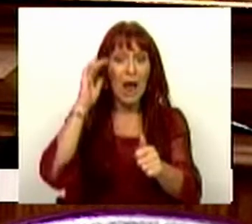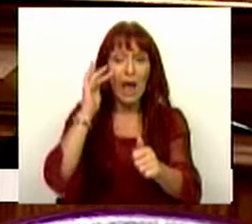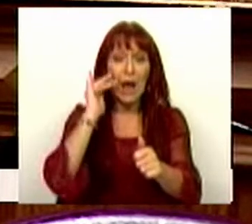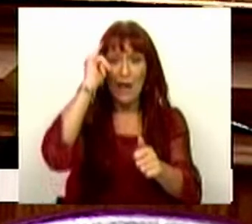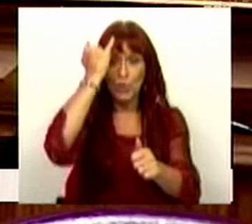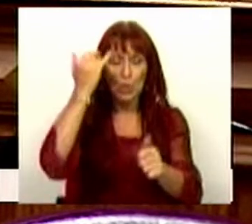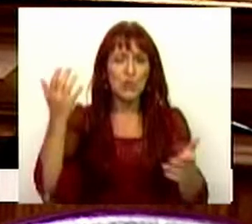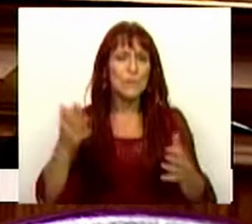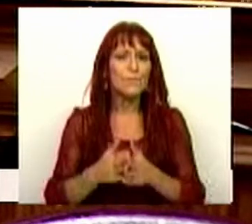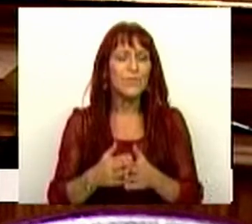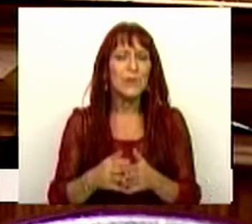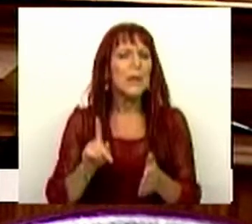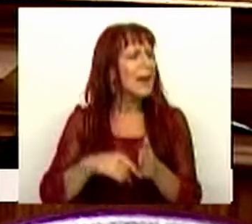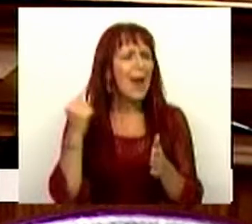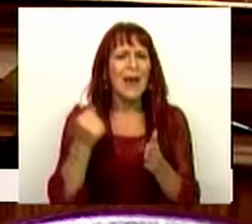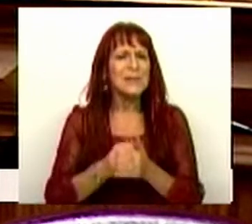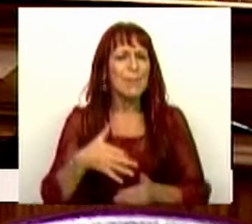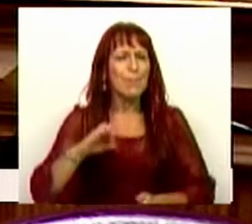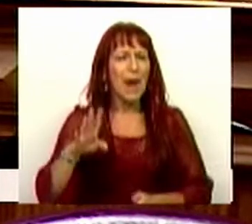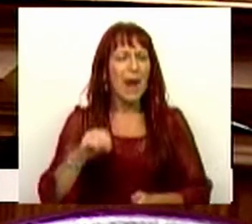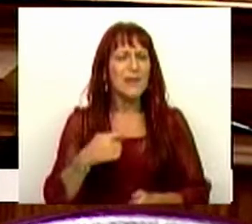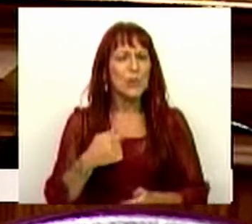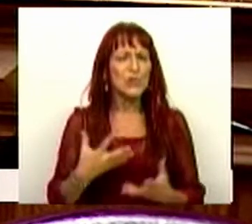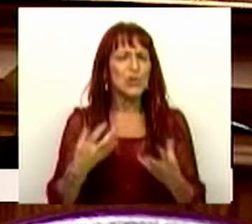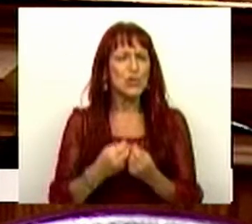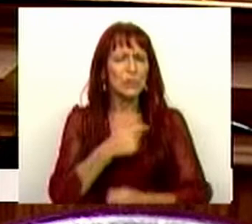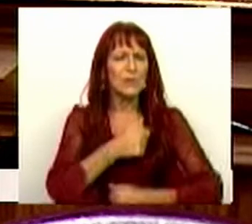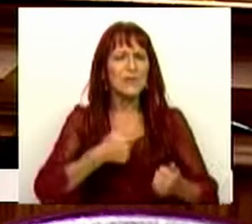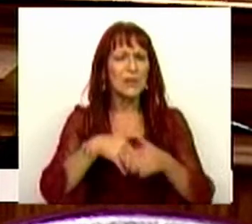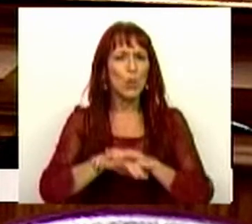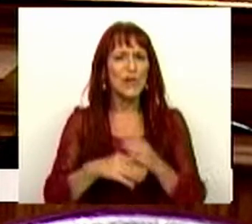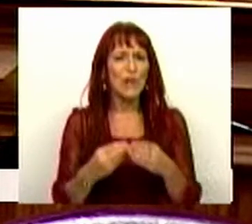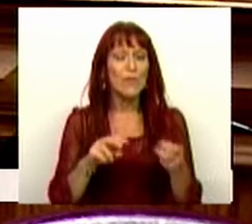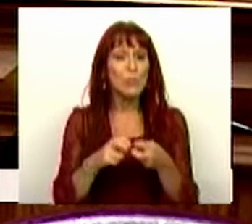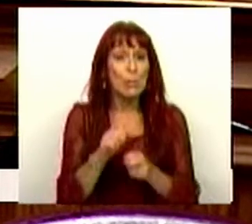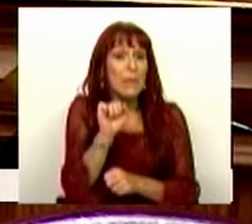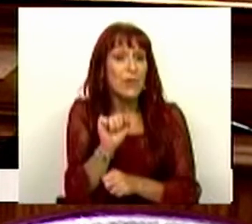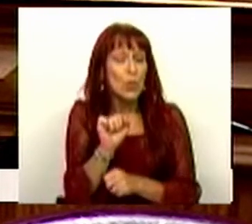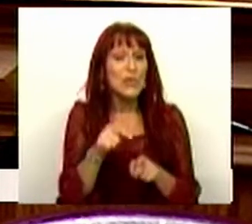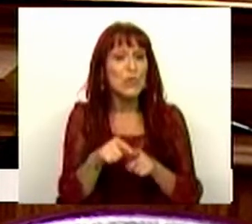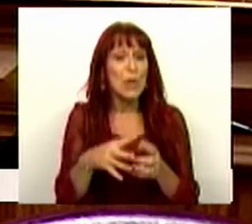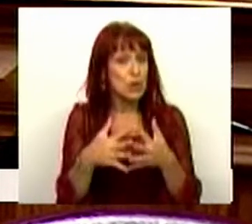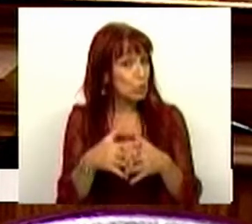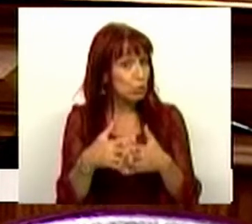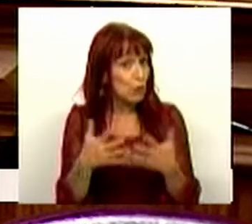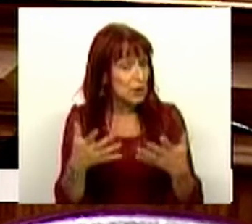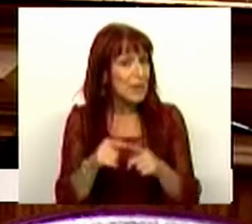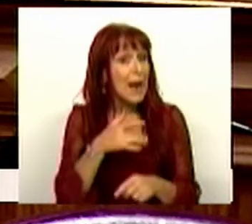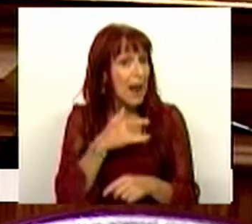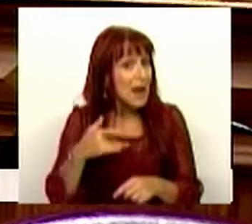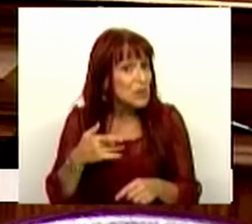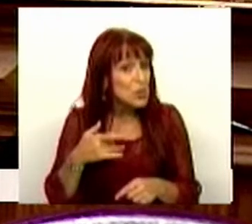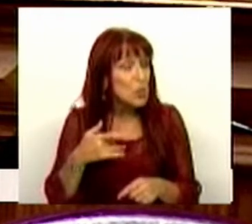Costa. Como sempre, o PS está com a Guarda para resolver os seus problemas estruturais na